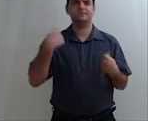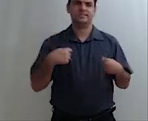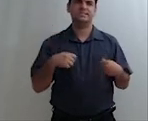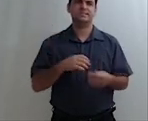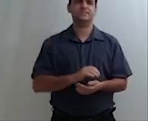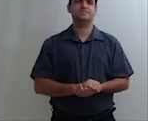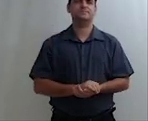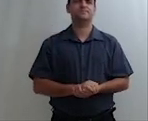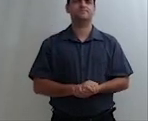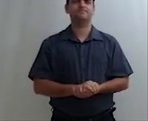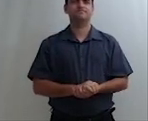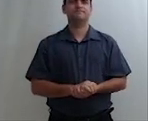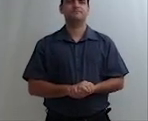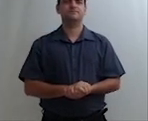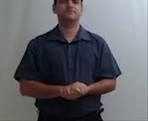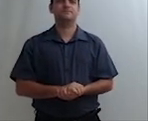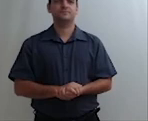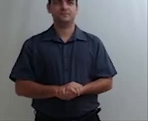pois